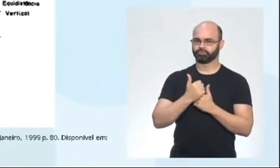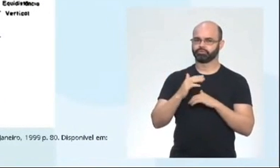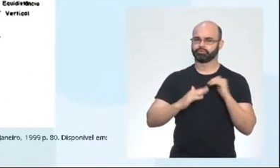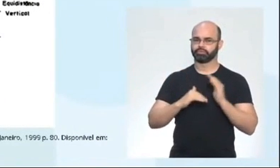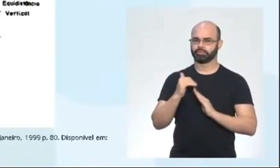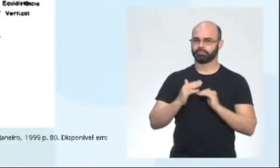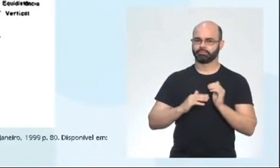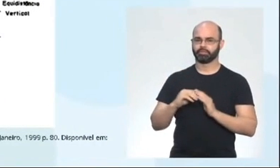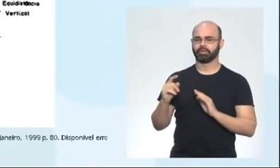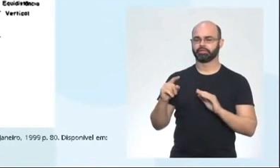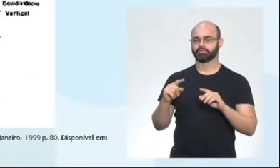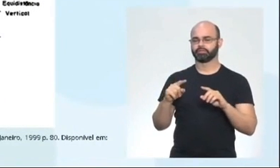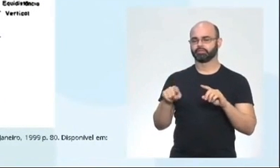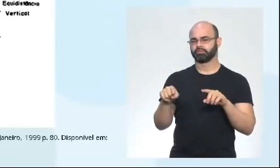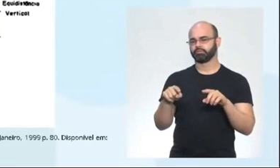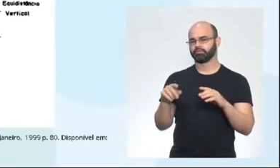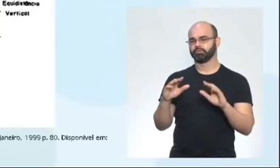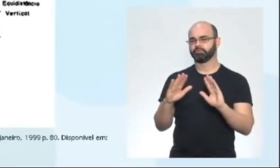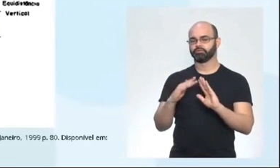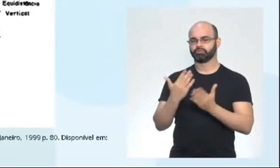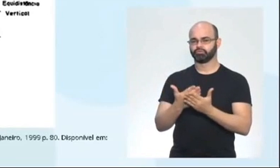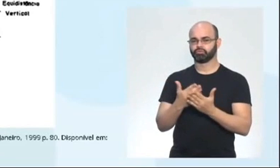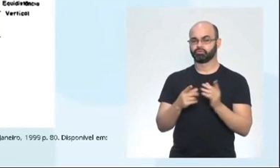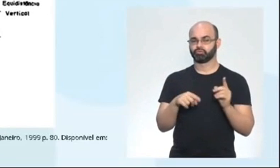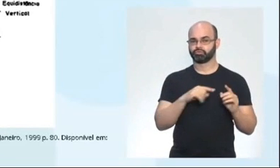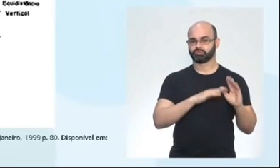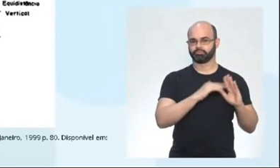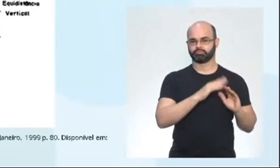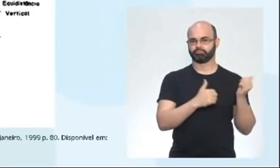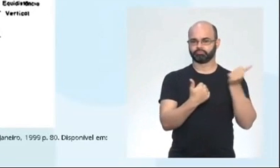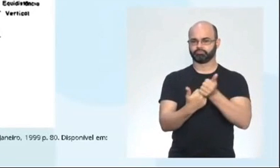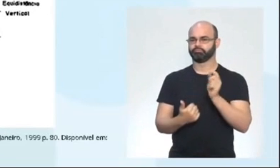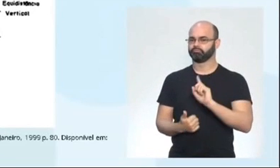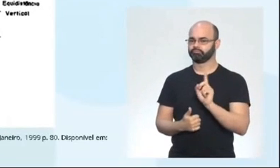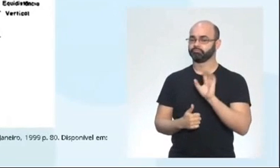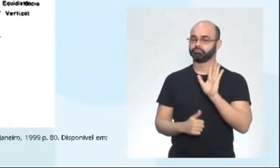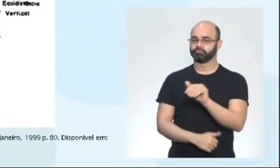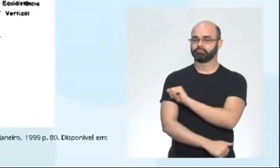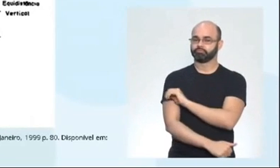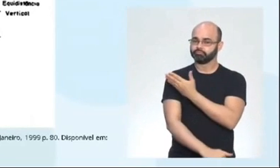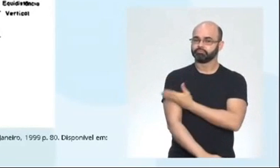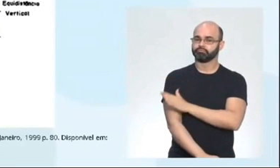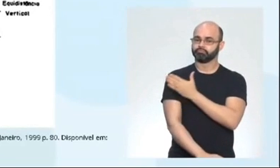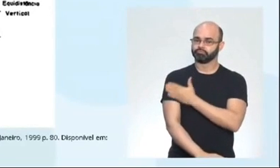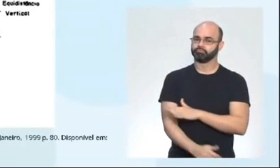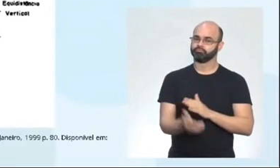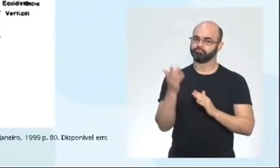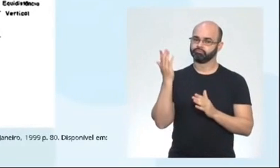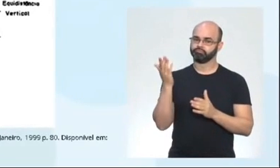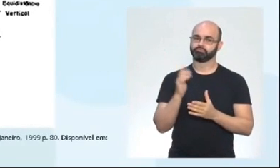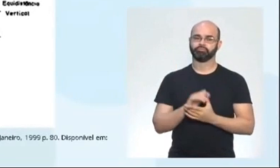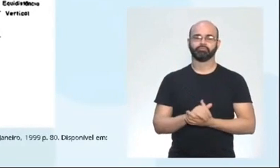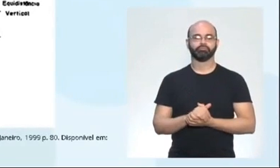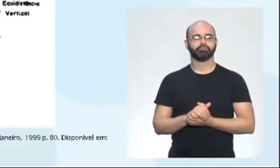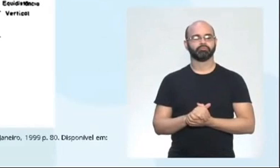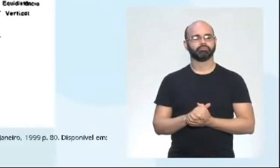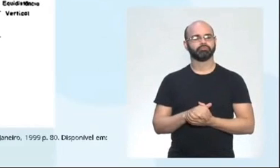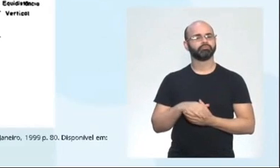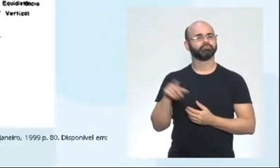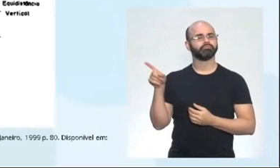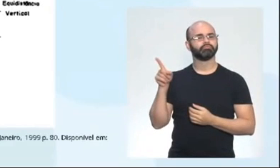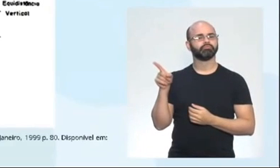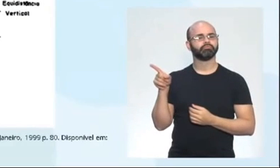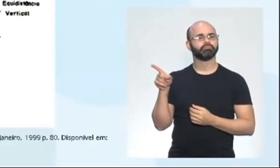mas é um exercício para que os estudantes já possam ir praticando. Identificar qual a